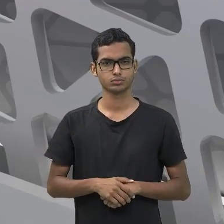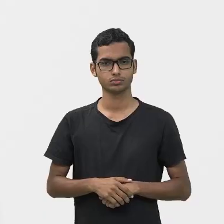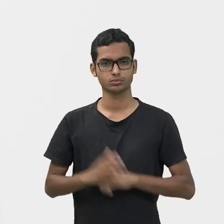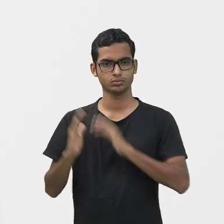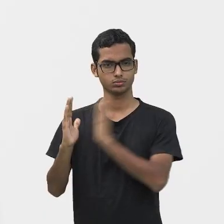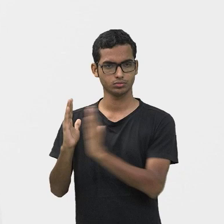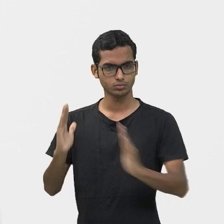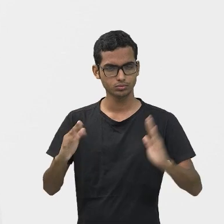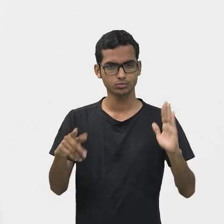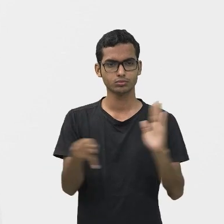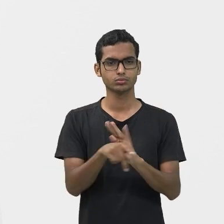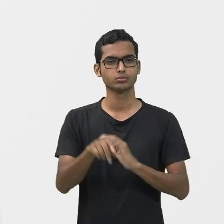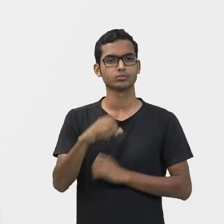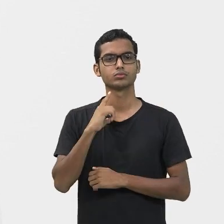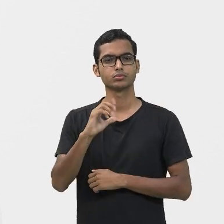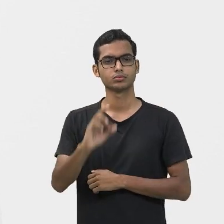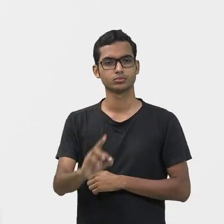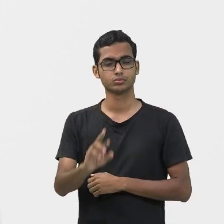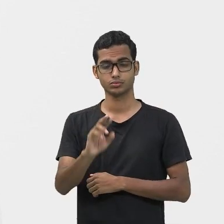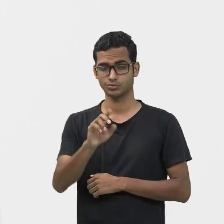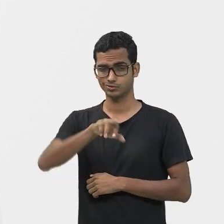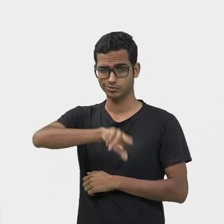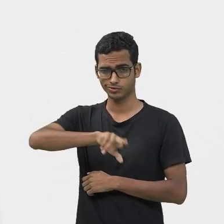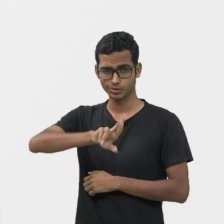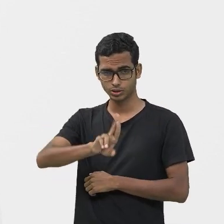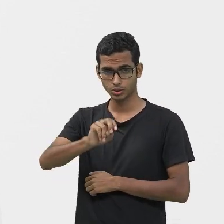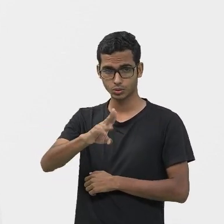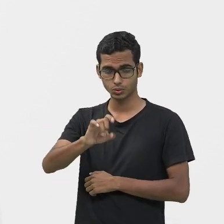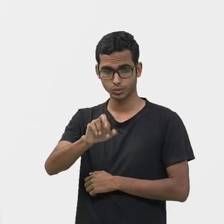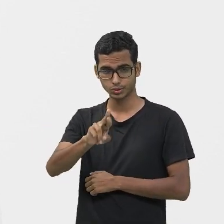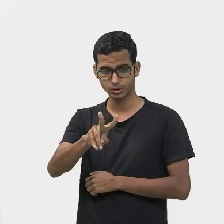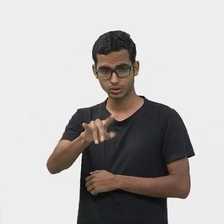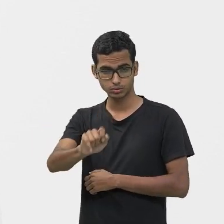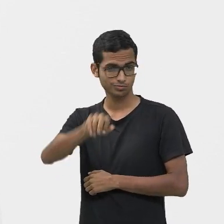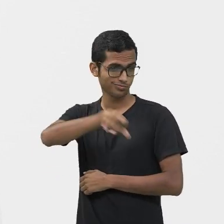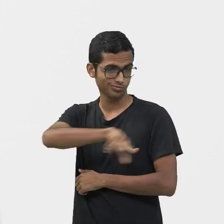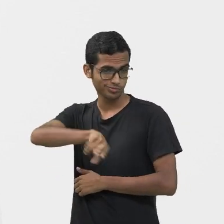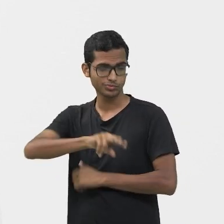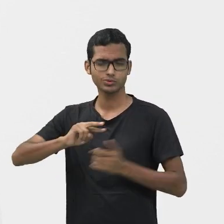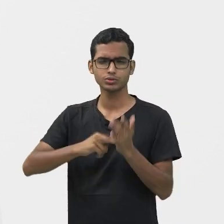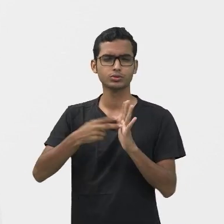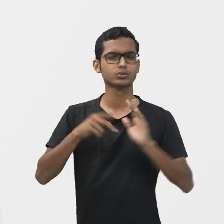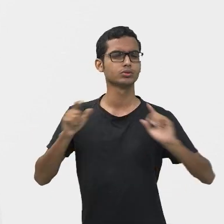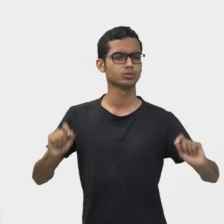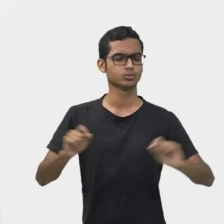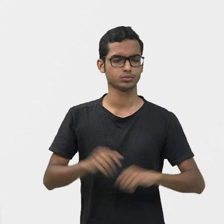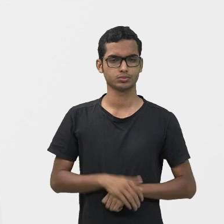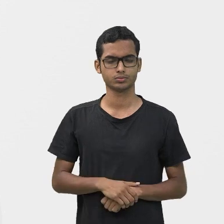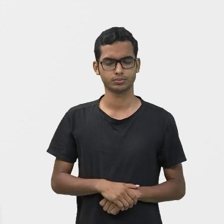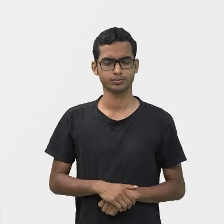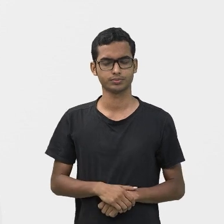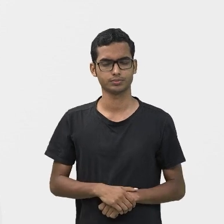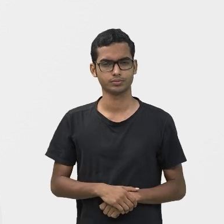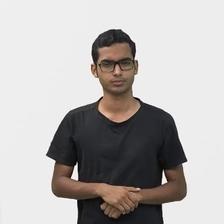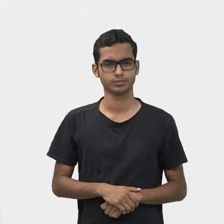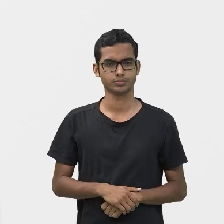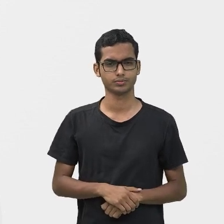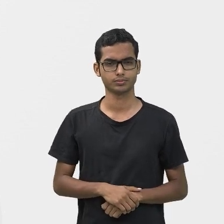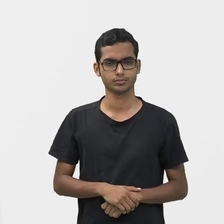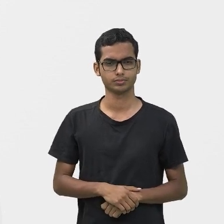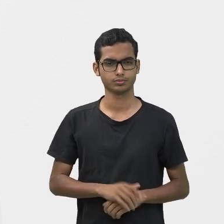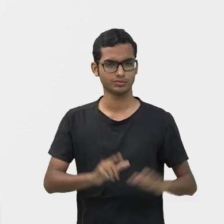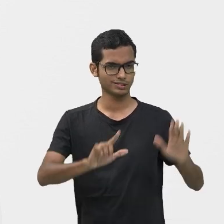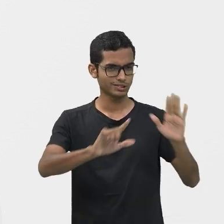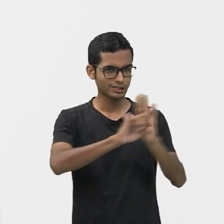não recursivas, né? Quando a nossa sequência não é recursiva, significa o quê? Significa que ela não tem uma lei de